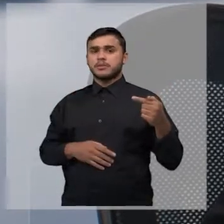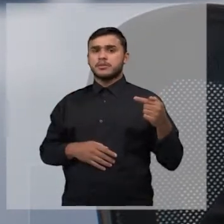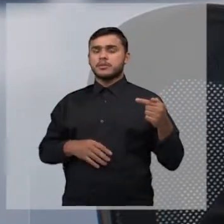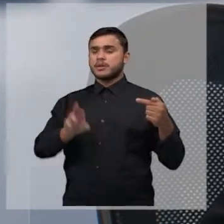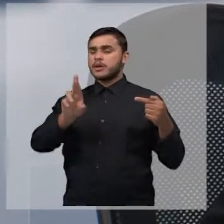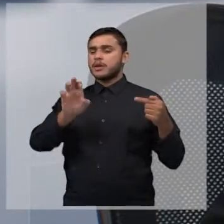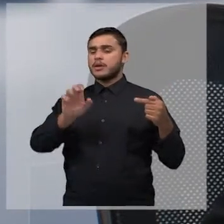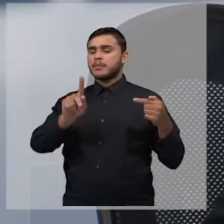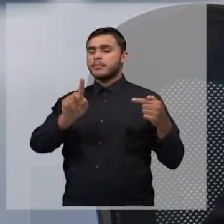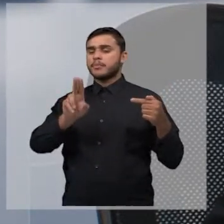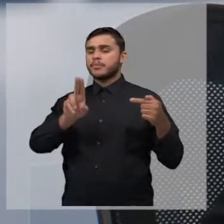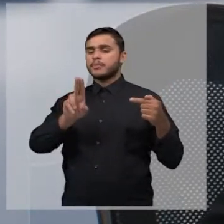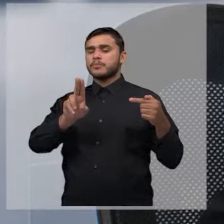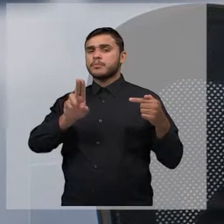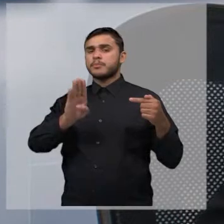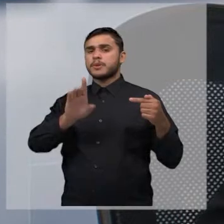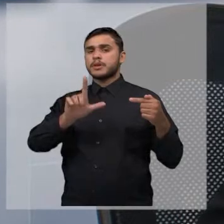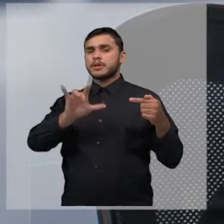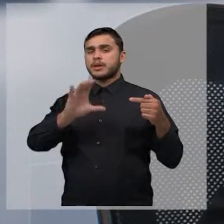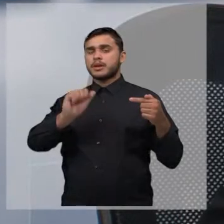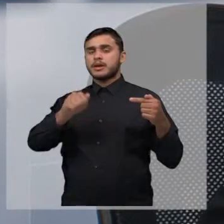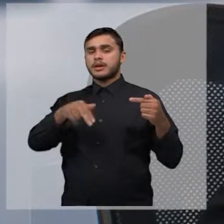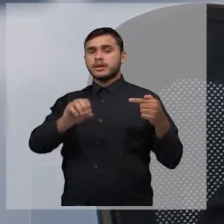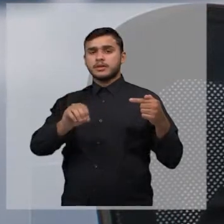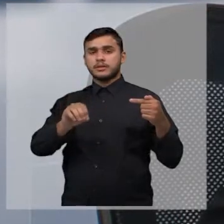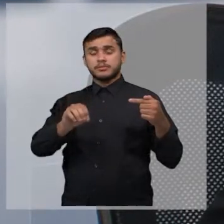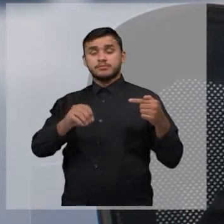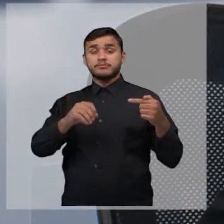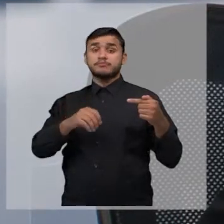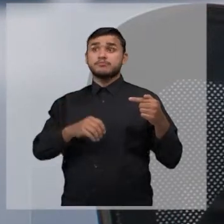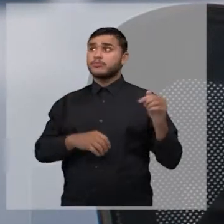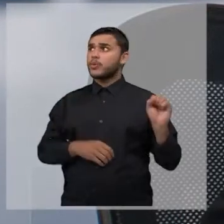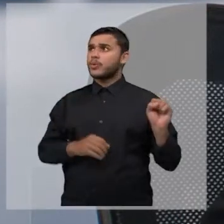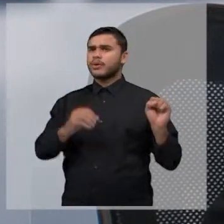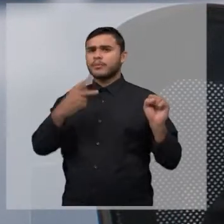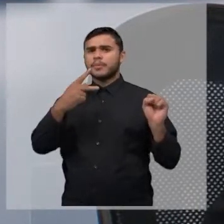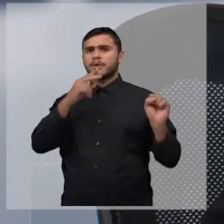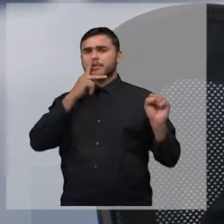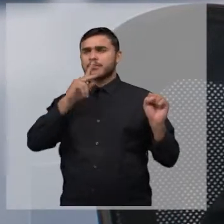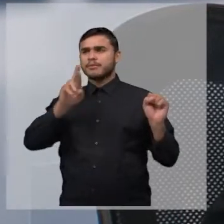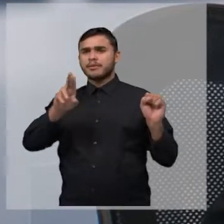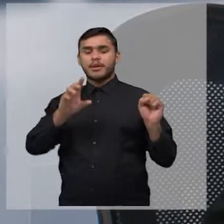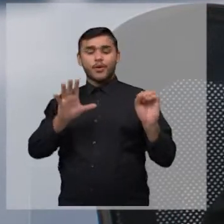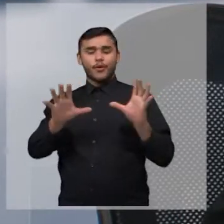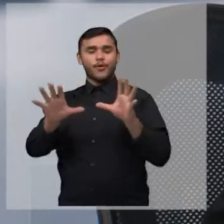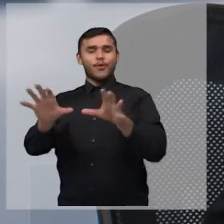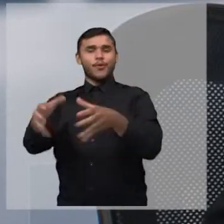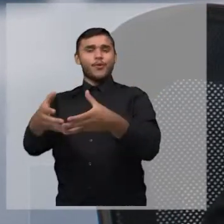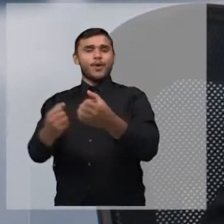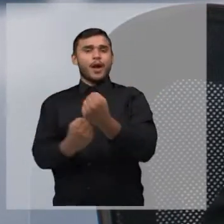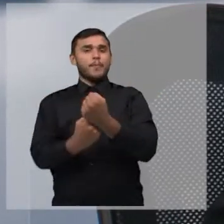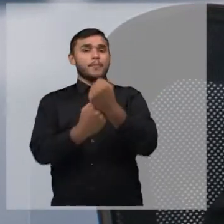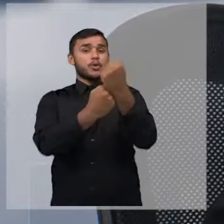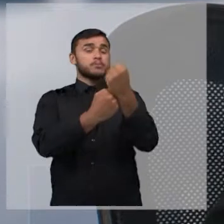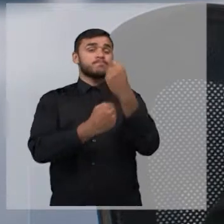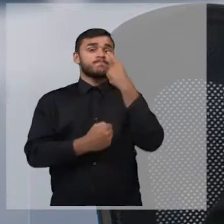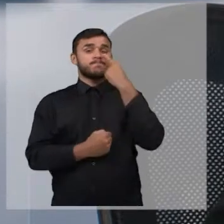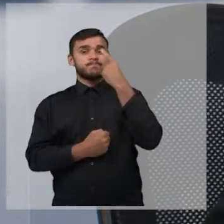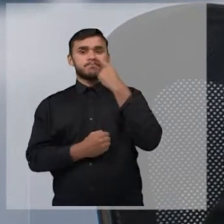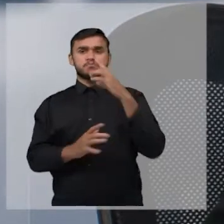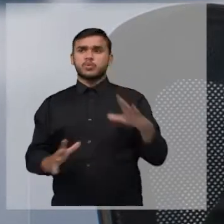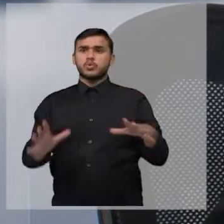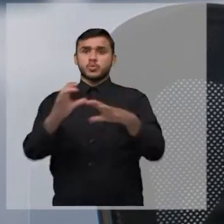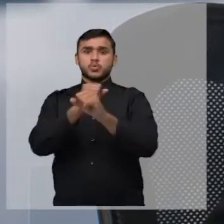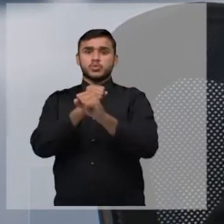nome para Republicano, né? O próprio Partido da República, entre outros. Esses partidos têm entre 150